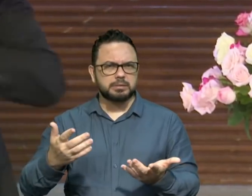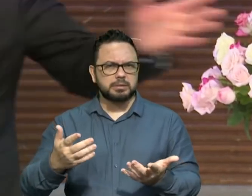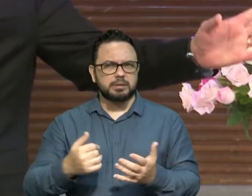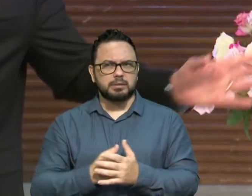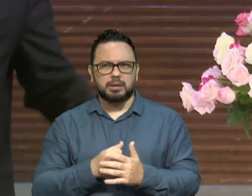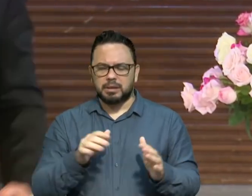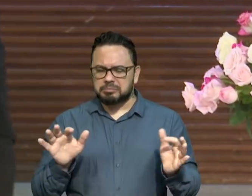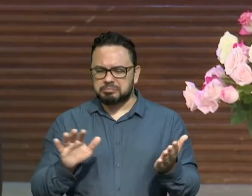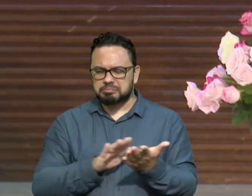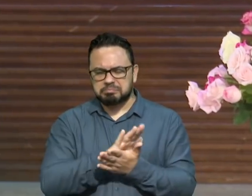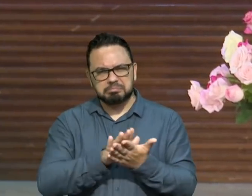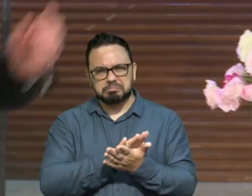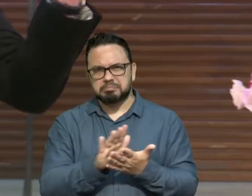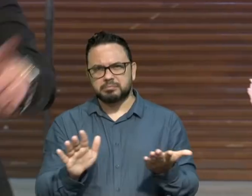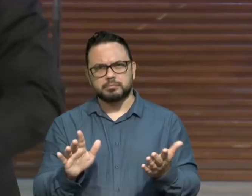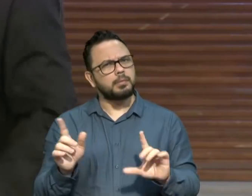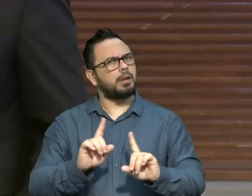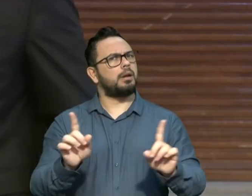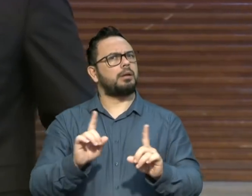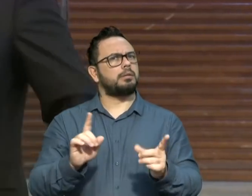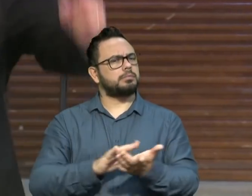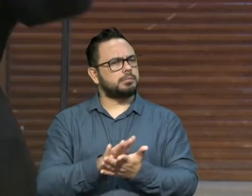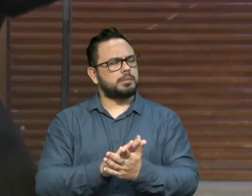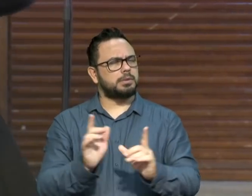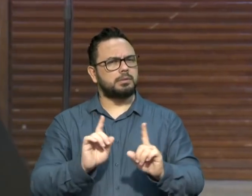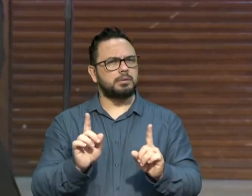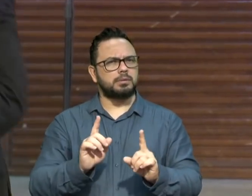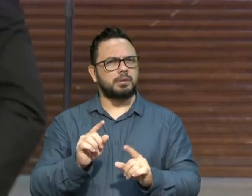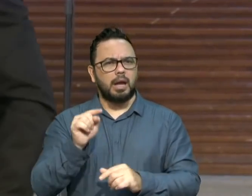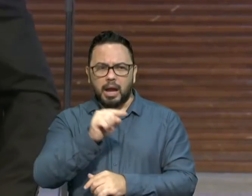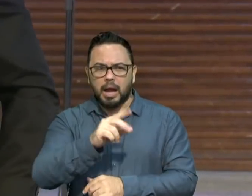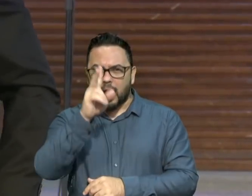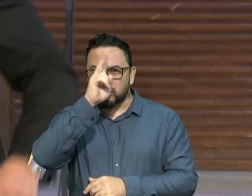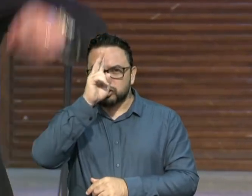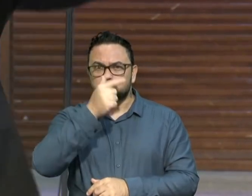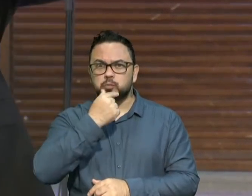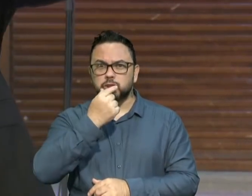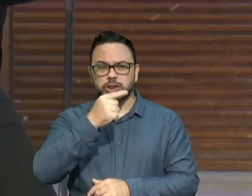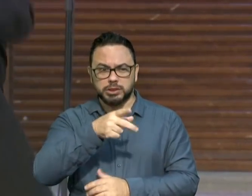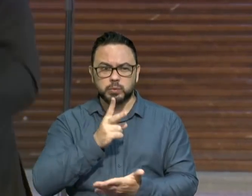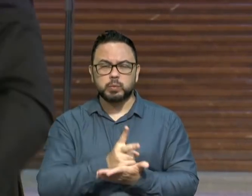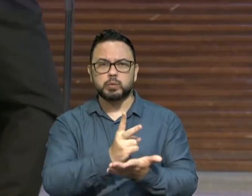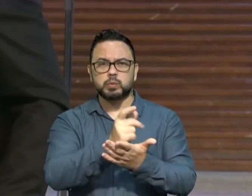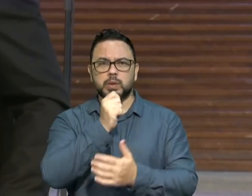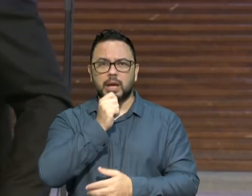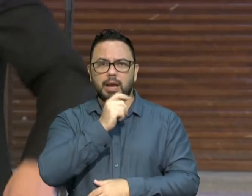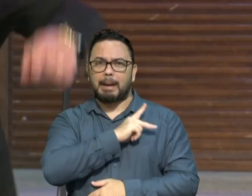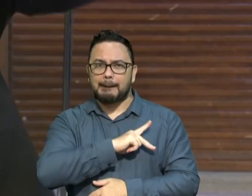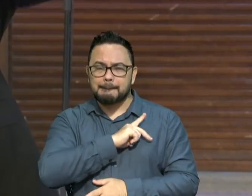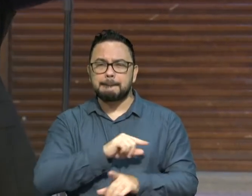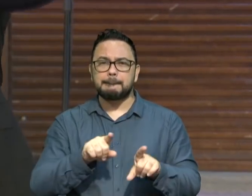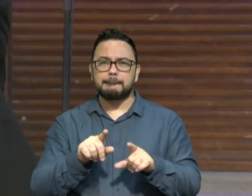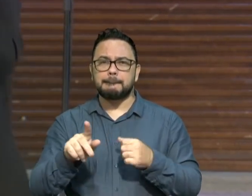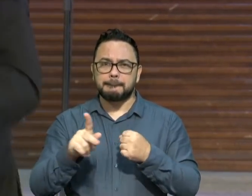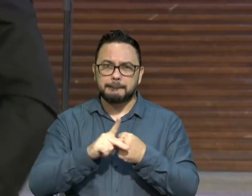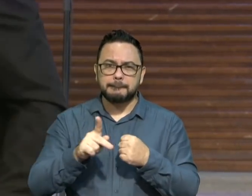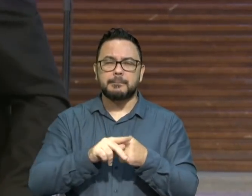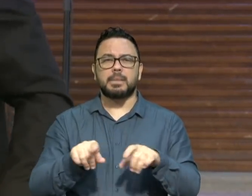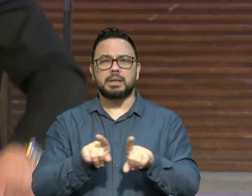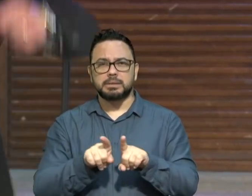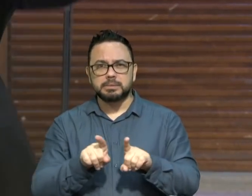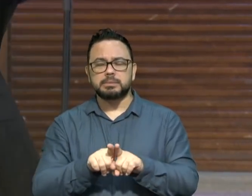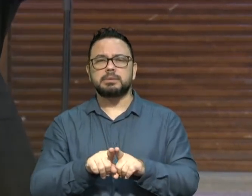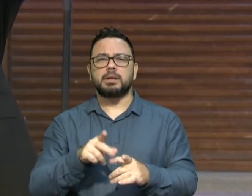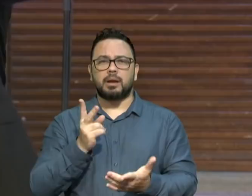e acabou não não acabou a história dele vai continuar a história de Pedro vai continuar a história de Paulo